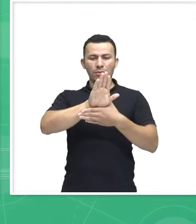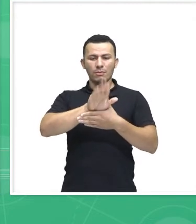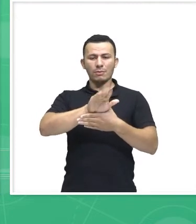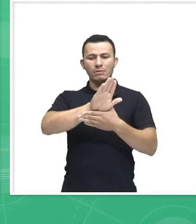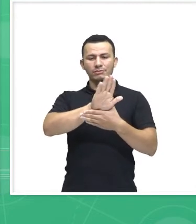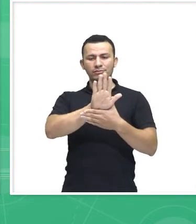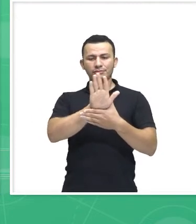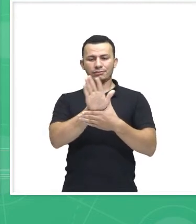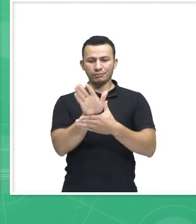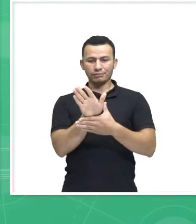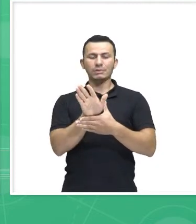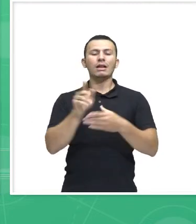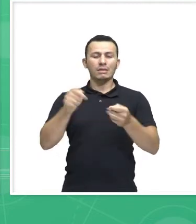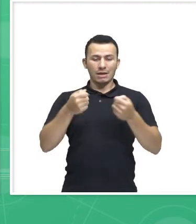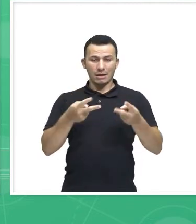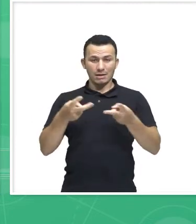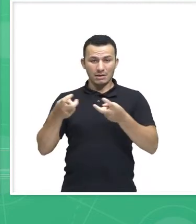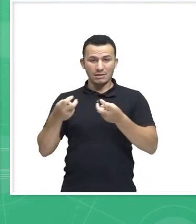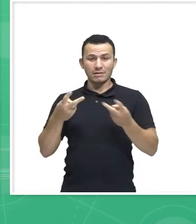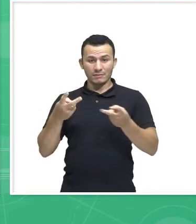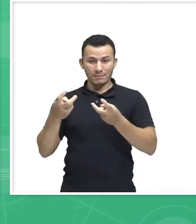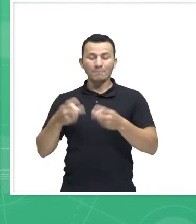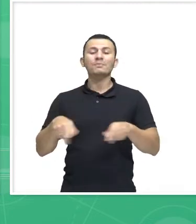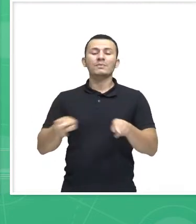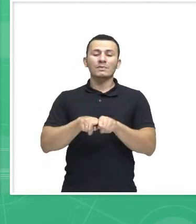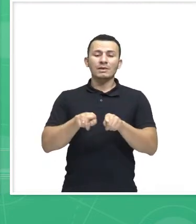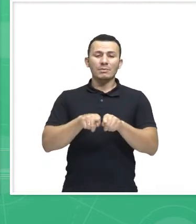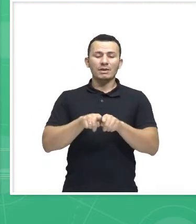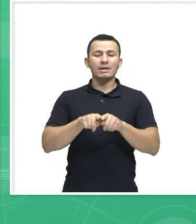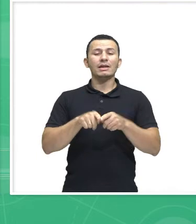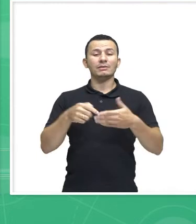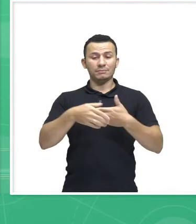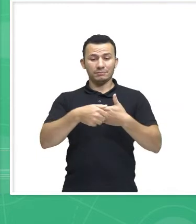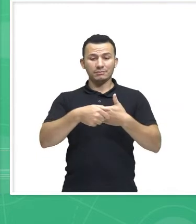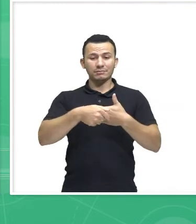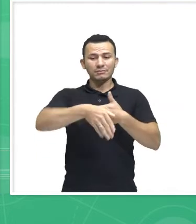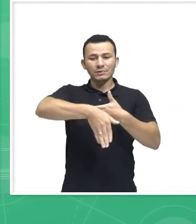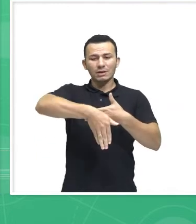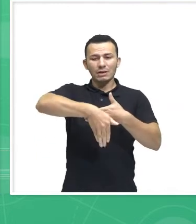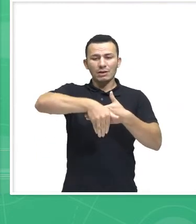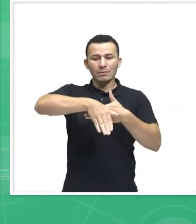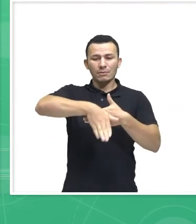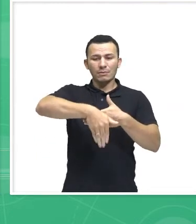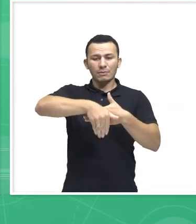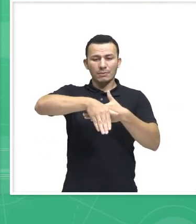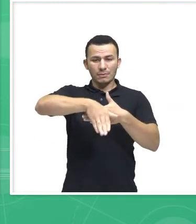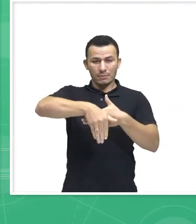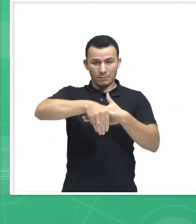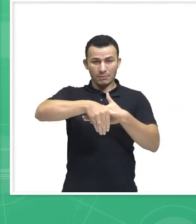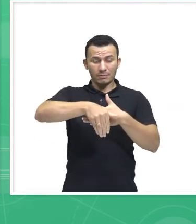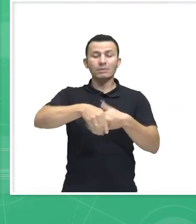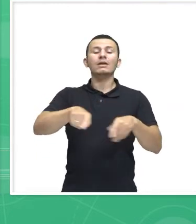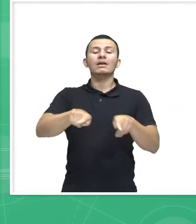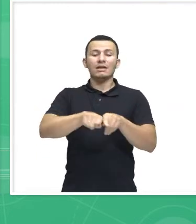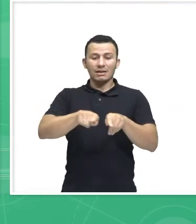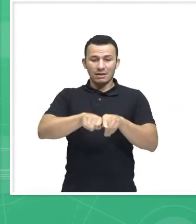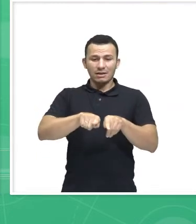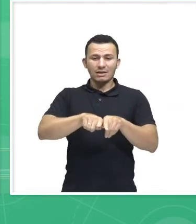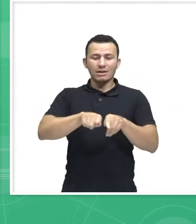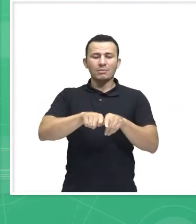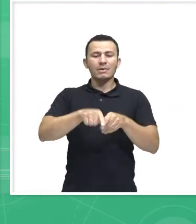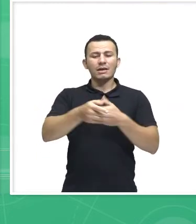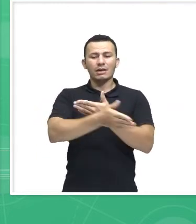superior aqui ó a gente tava observando a nadadeira anal essa aqui embaixo fica próximo ao ânus do animal EA nadadeira